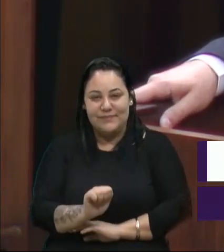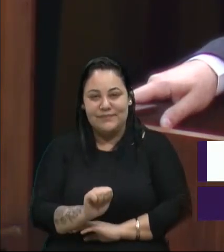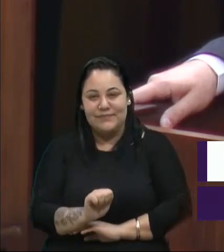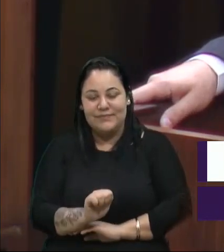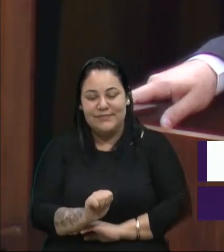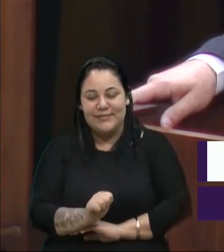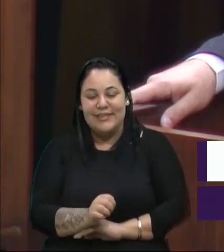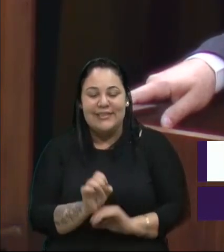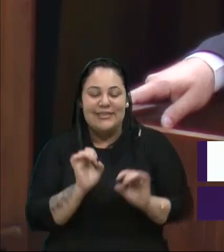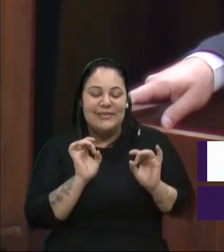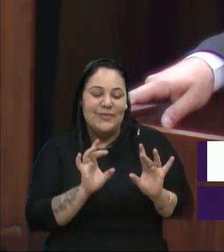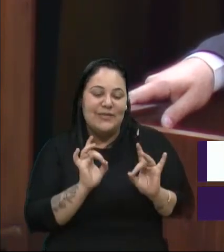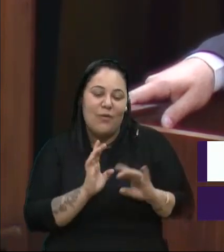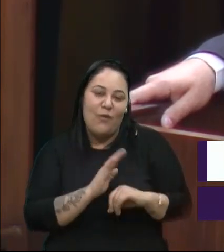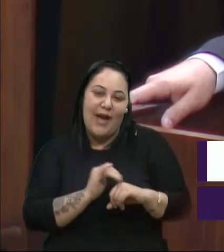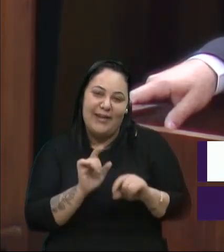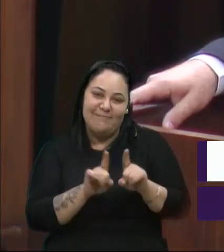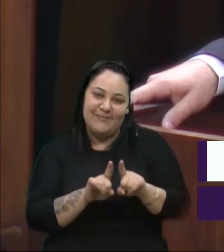muito especial aqui